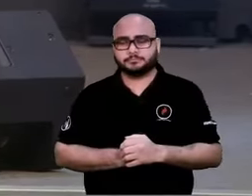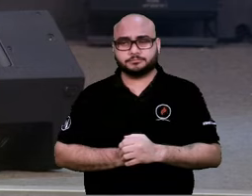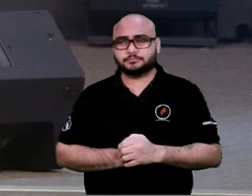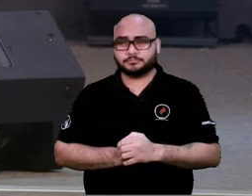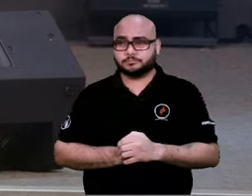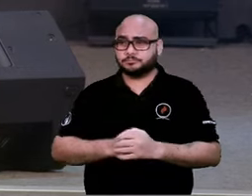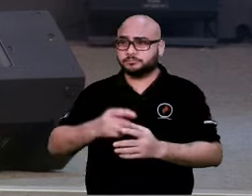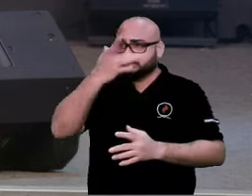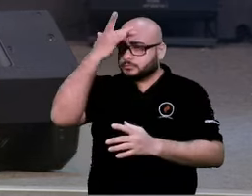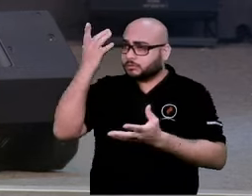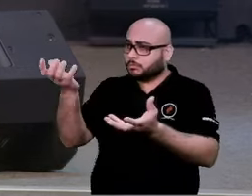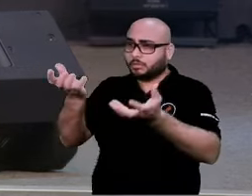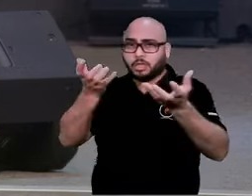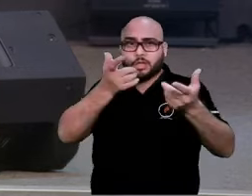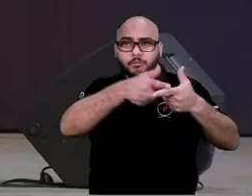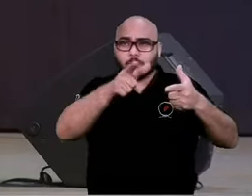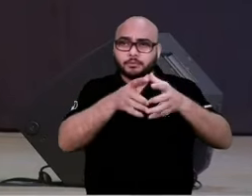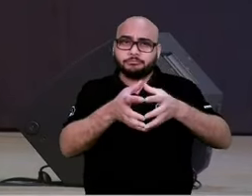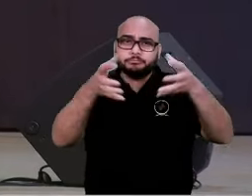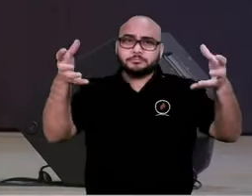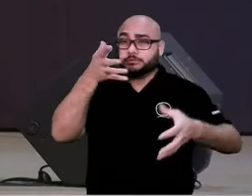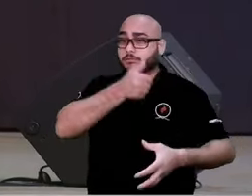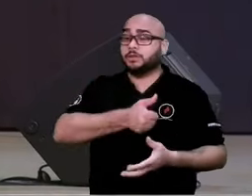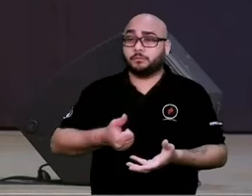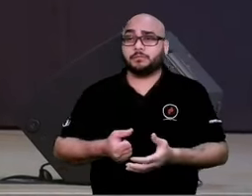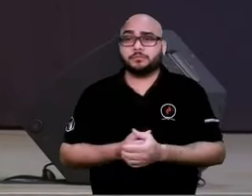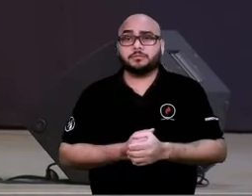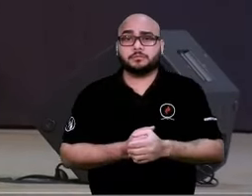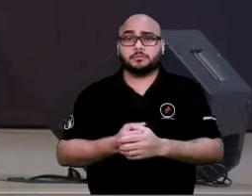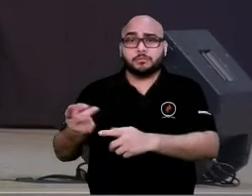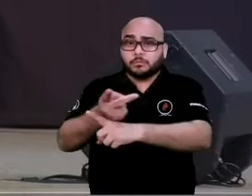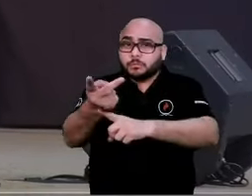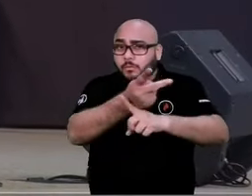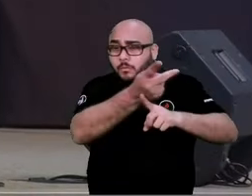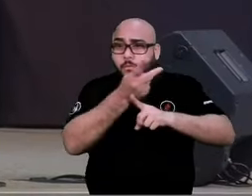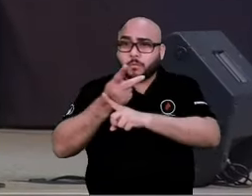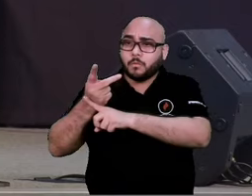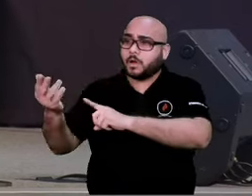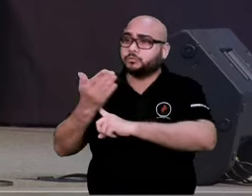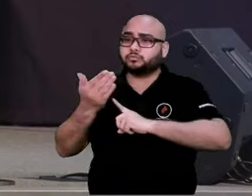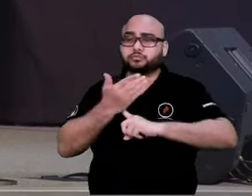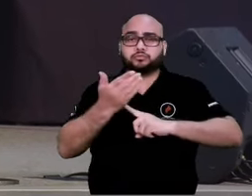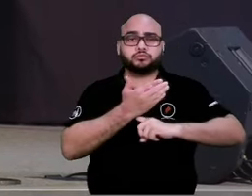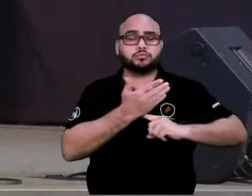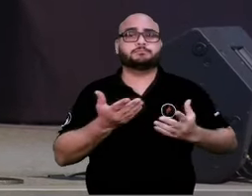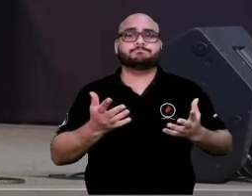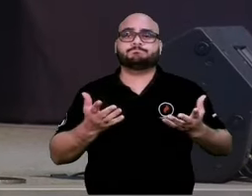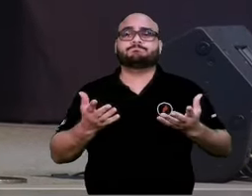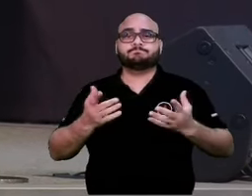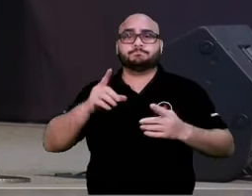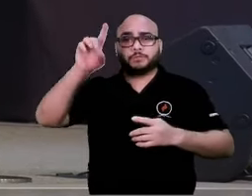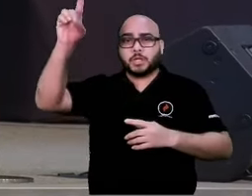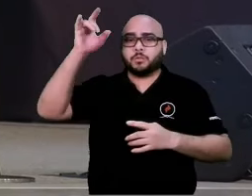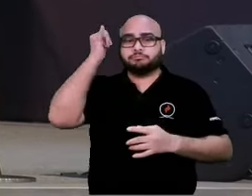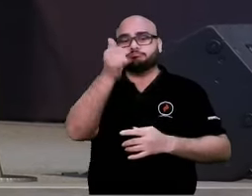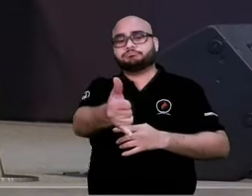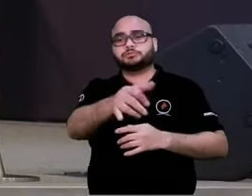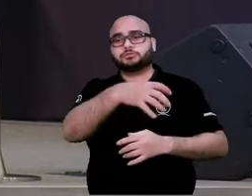os amigos, tentando pedir socorro para alguém. E Deus está dizendo, só tem uma forma